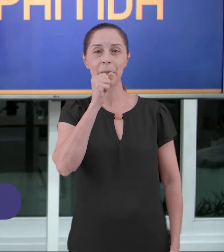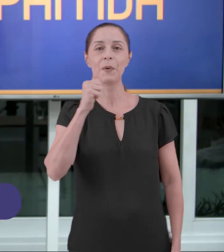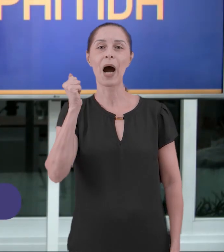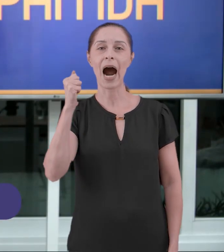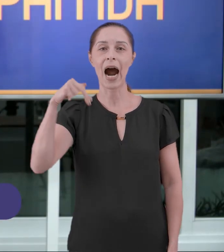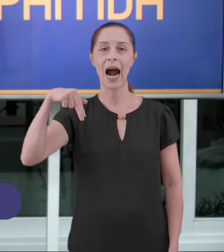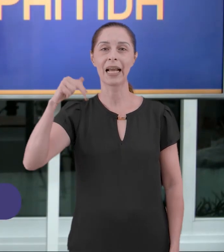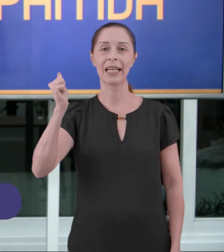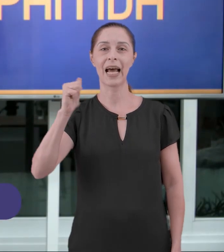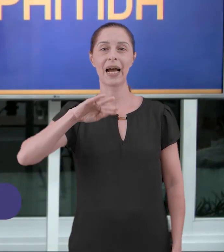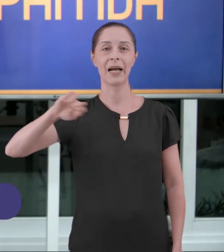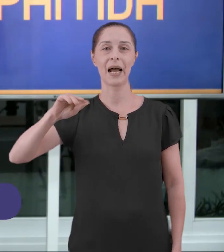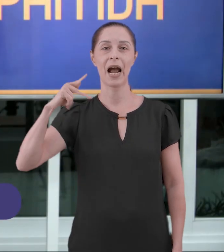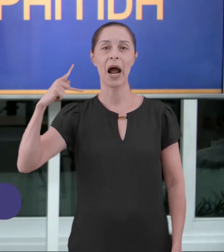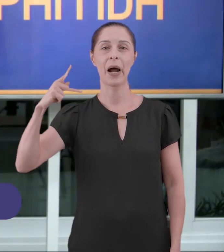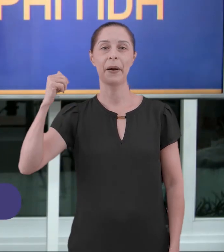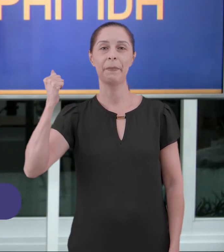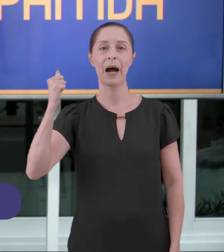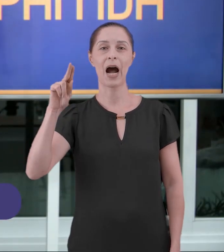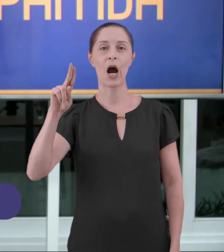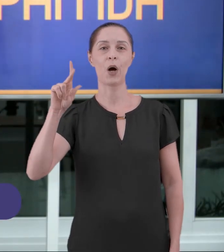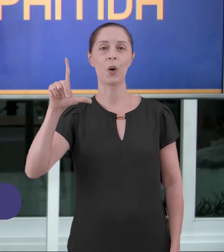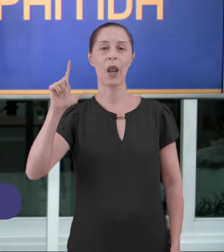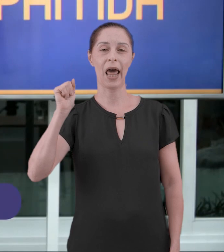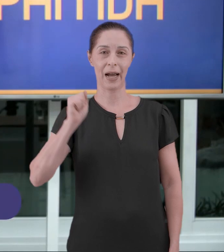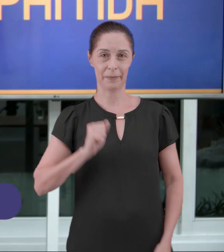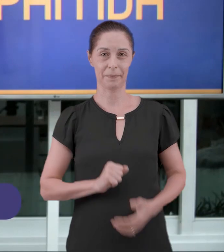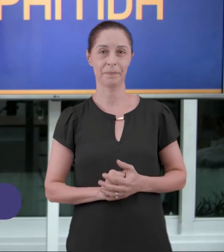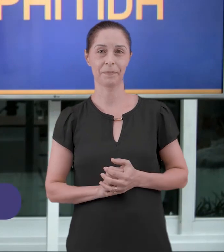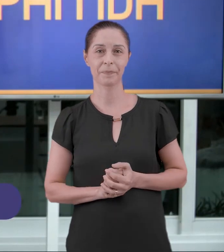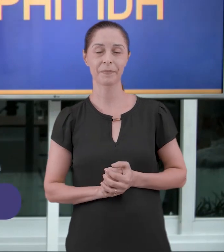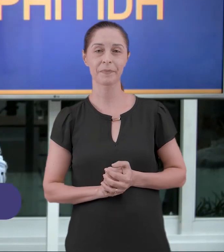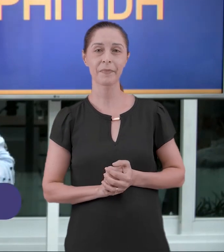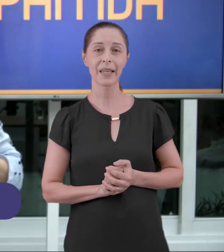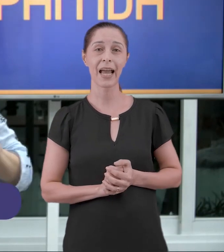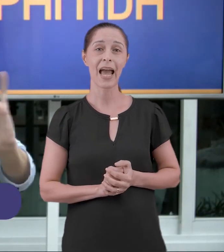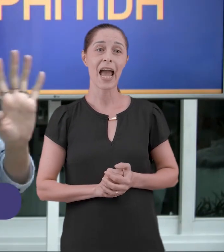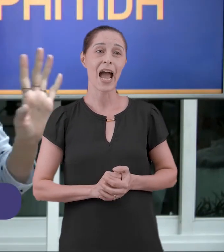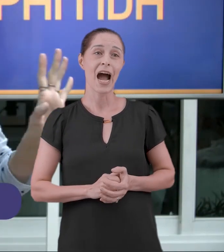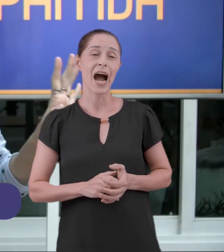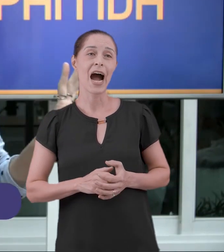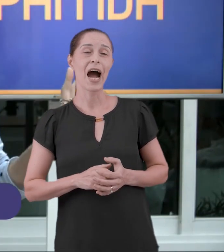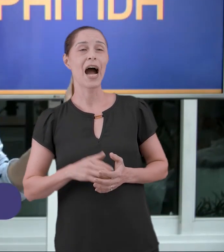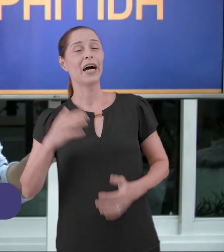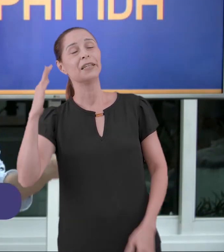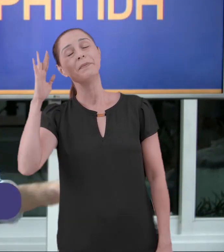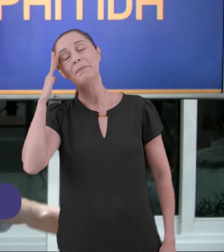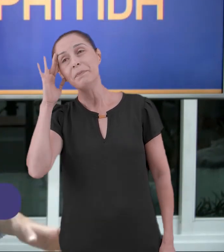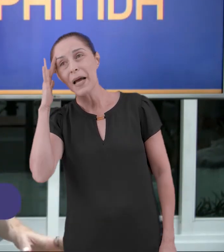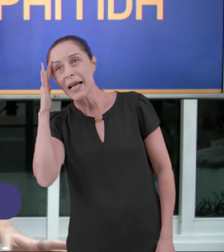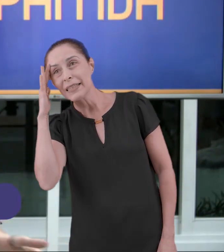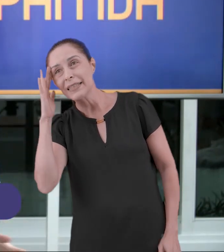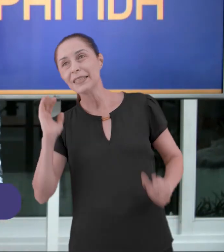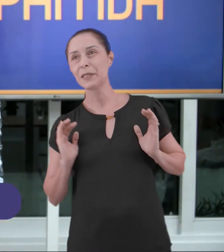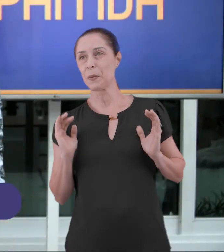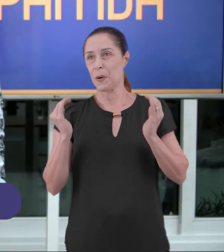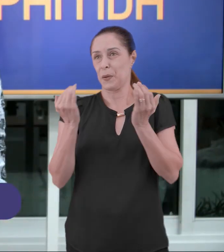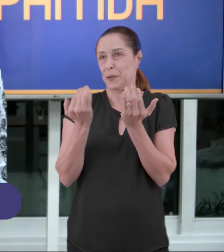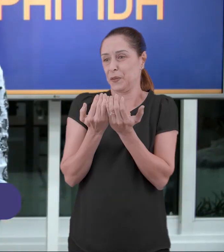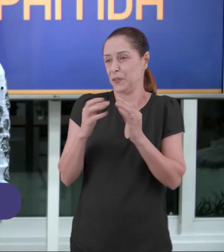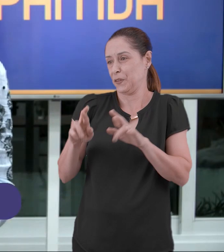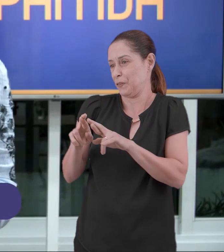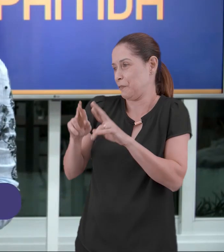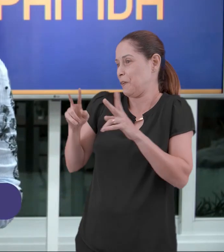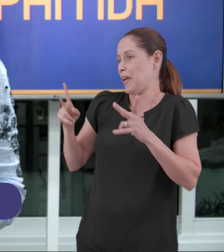né? E como a gente se surpreende, por quê? A gente acha que é um mundo distante do nosso, mas quando a gente começa a entender o mundo